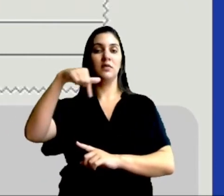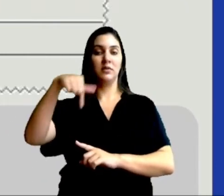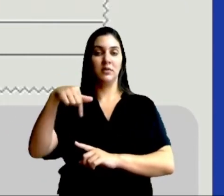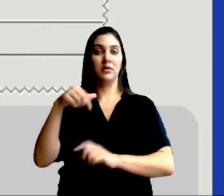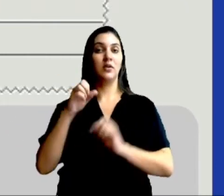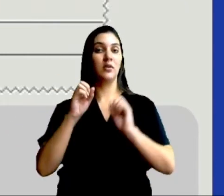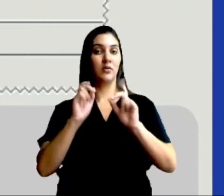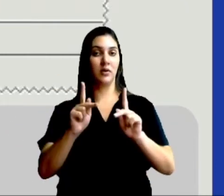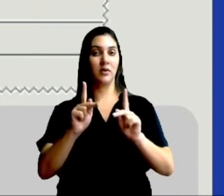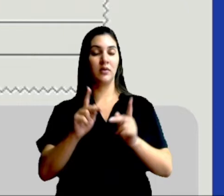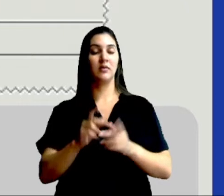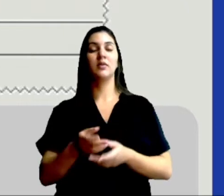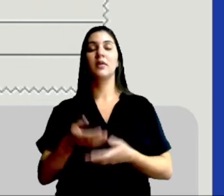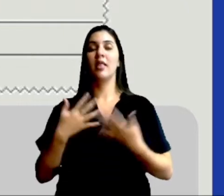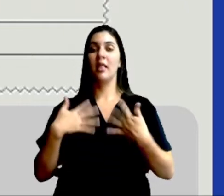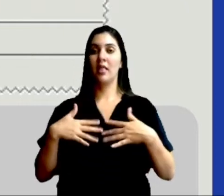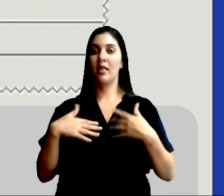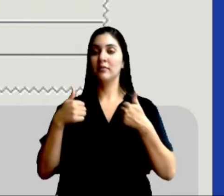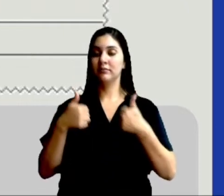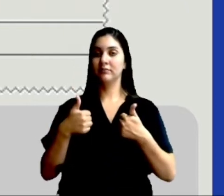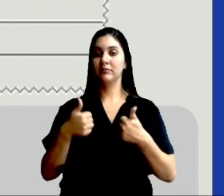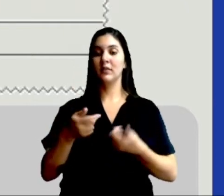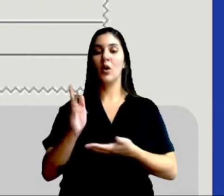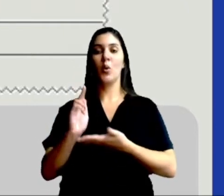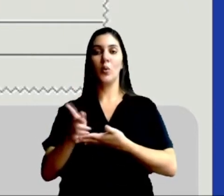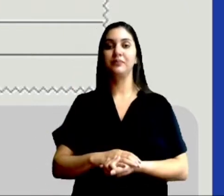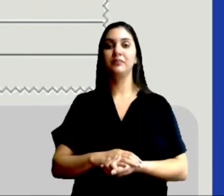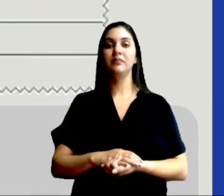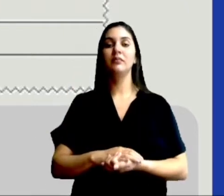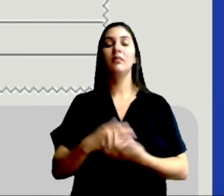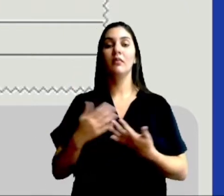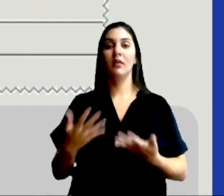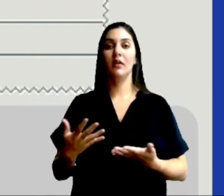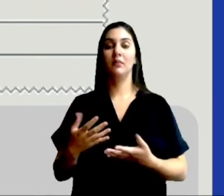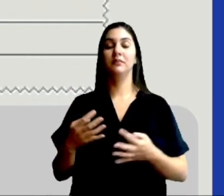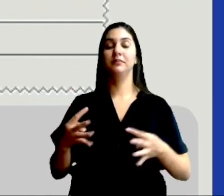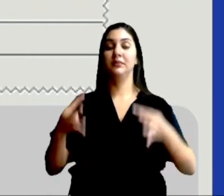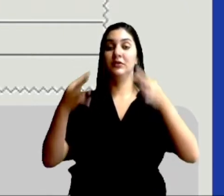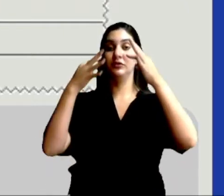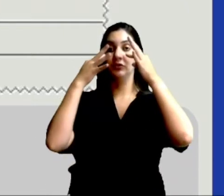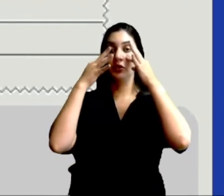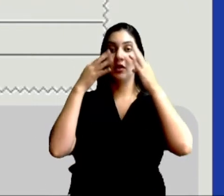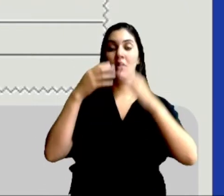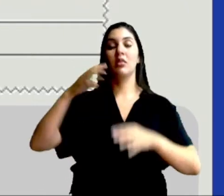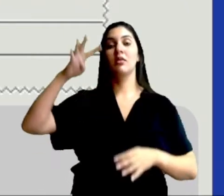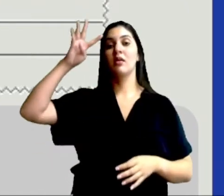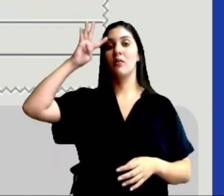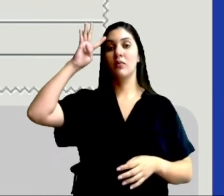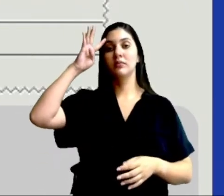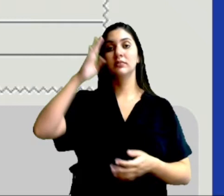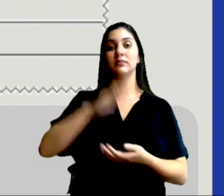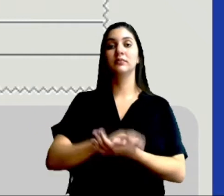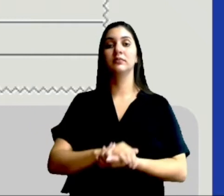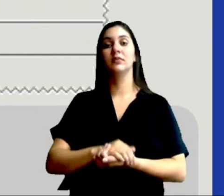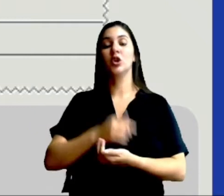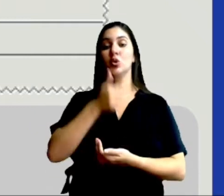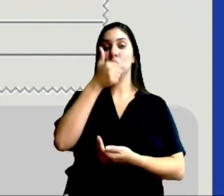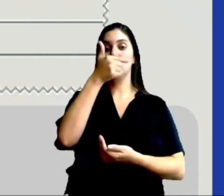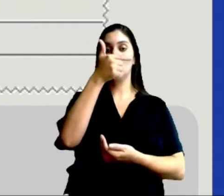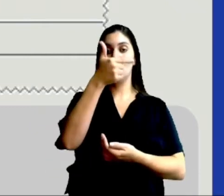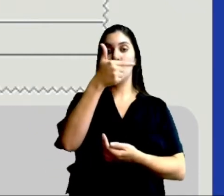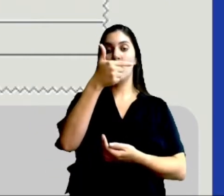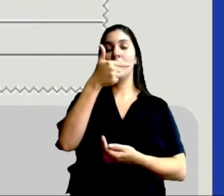997. Beleza? Tá aí tranquilo? Vamos continuar. Então, prestando agora atenção na quarta-feira.